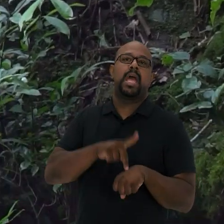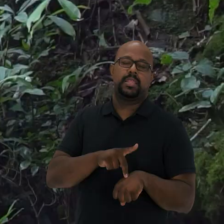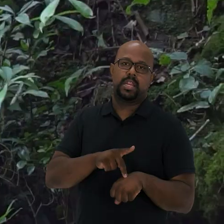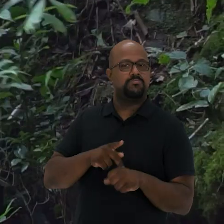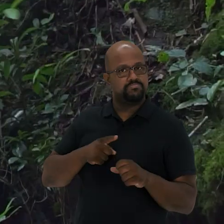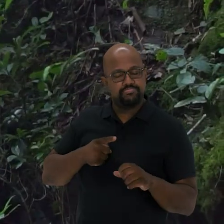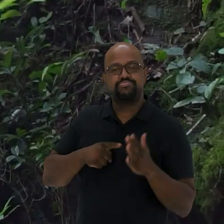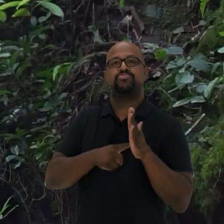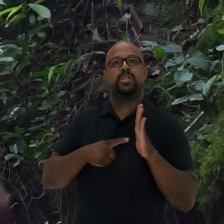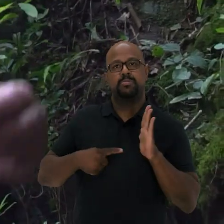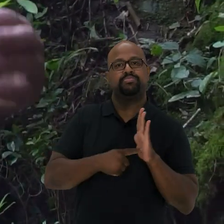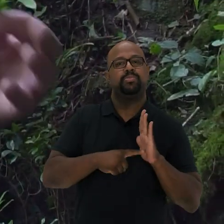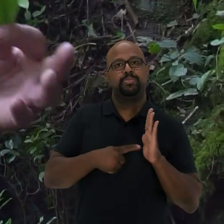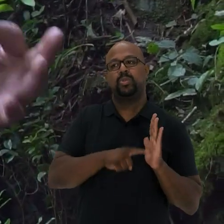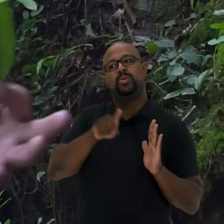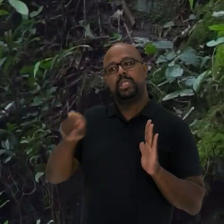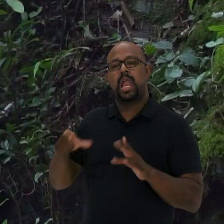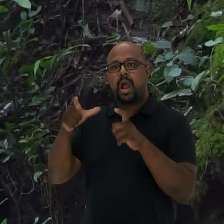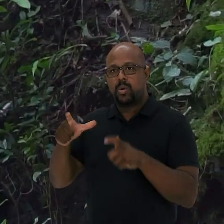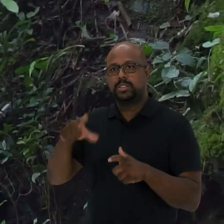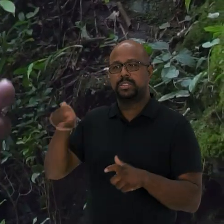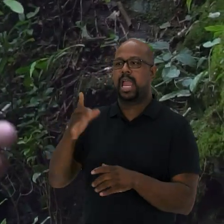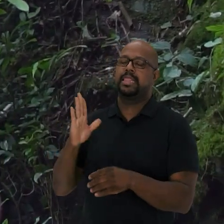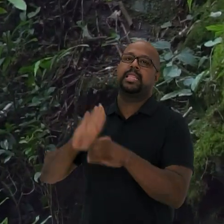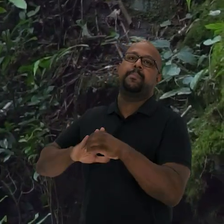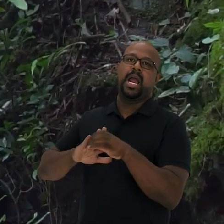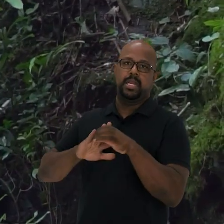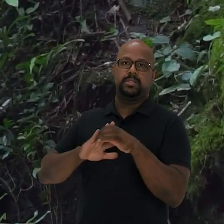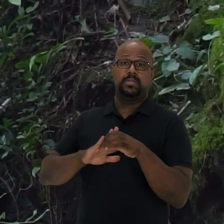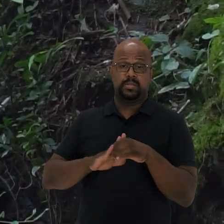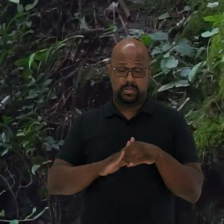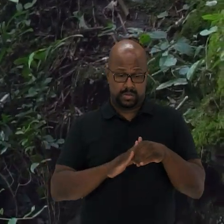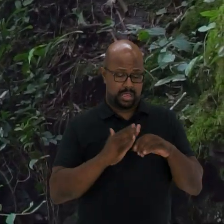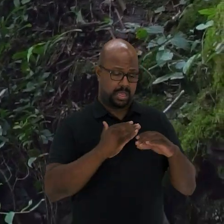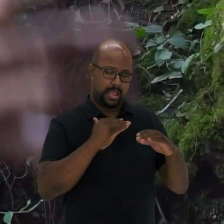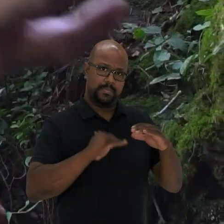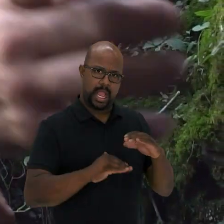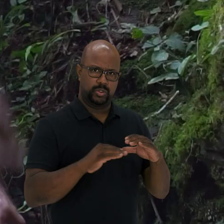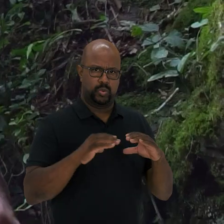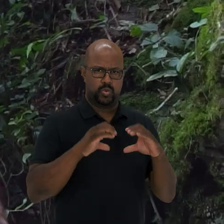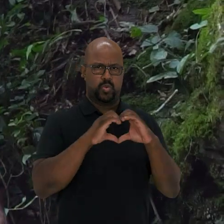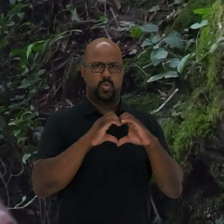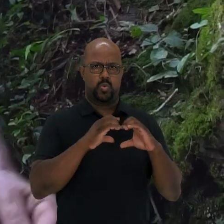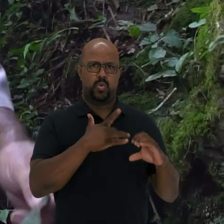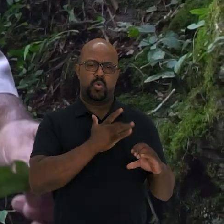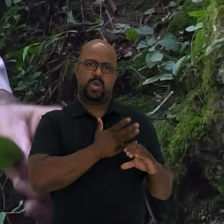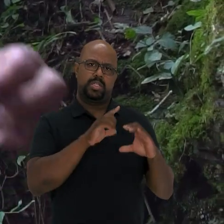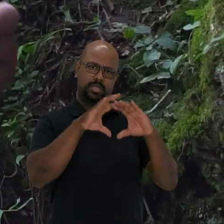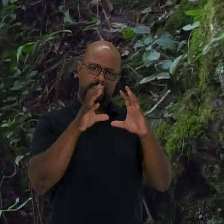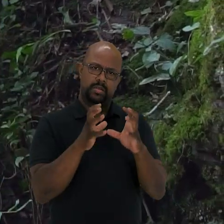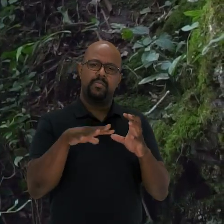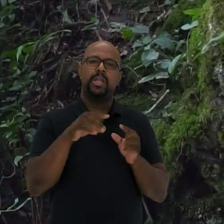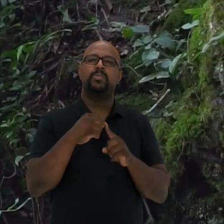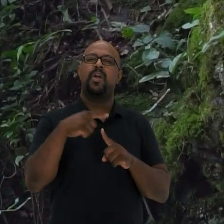com martelete, do que no próprio dentro da onde era tapado. E embaixo desse coração tinha